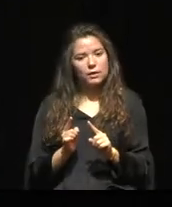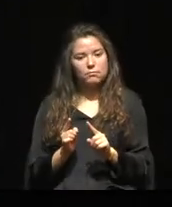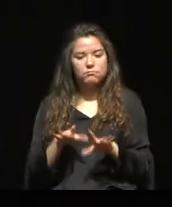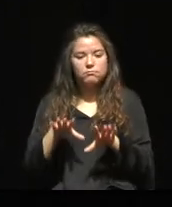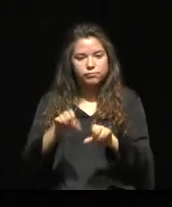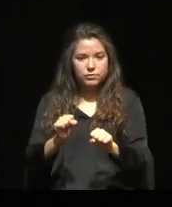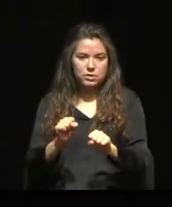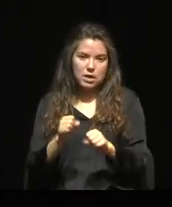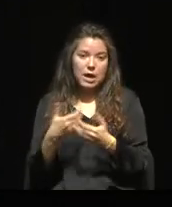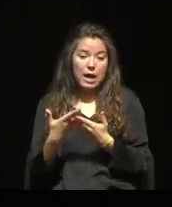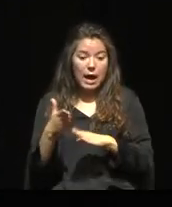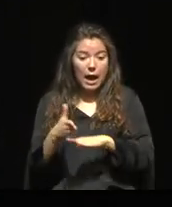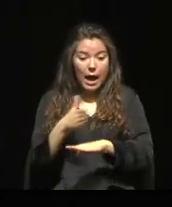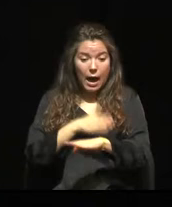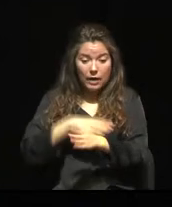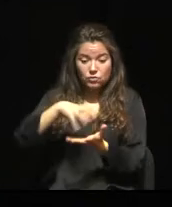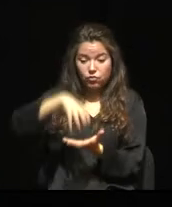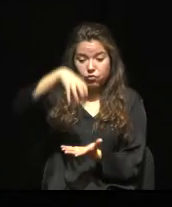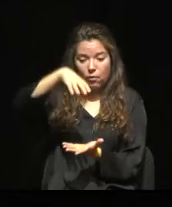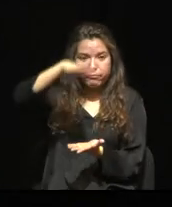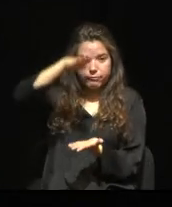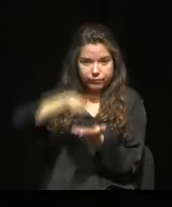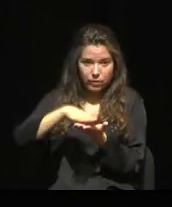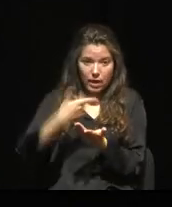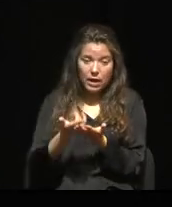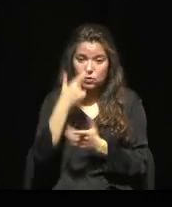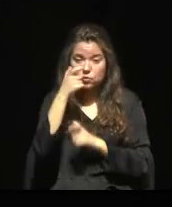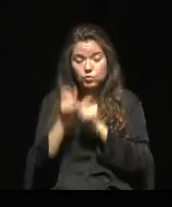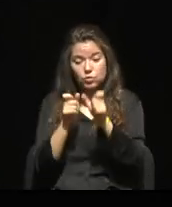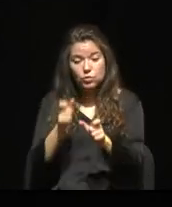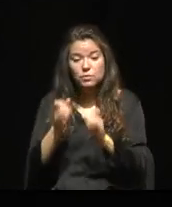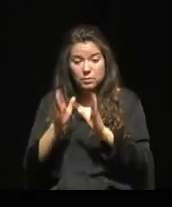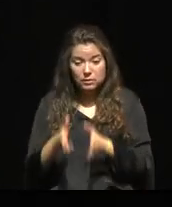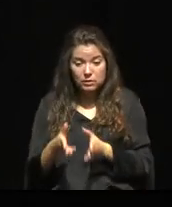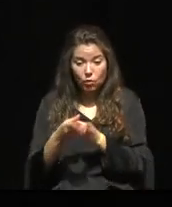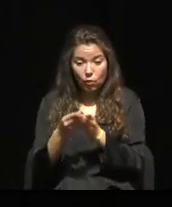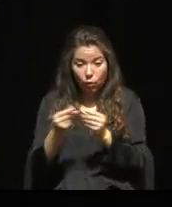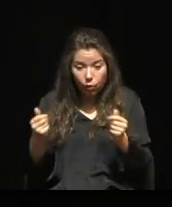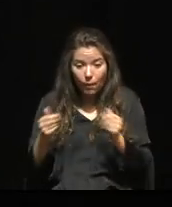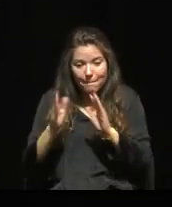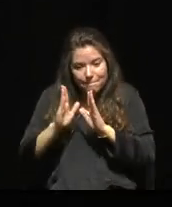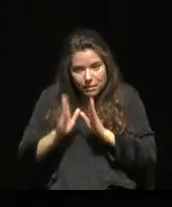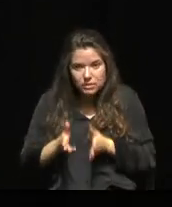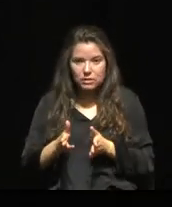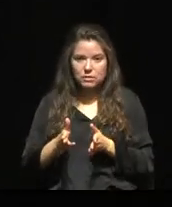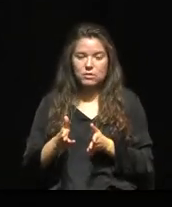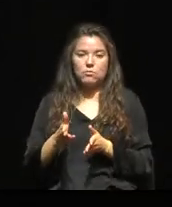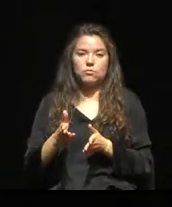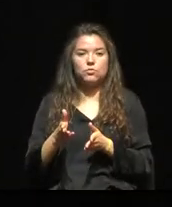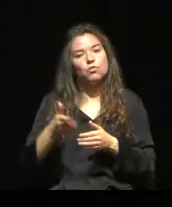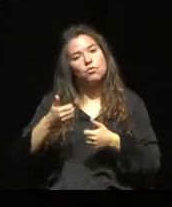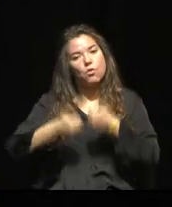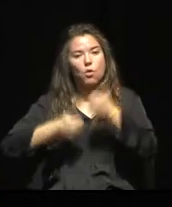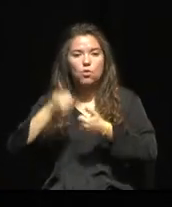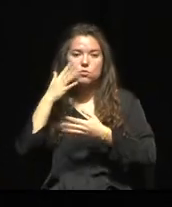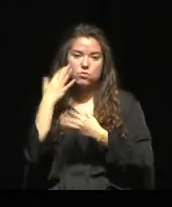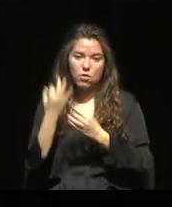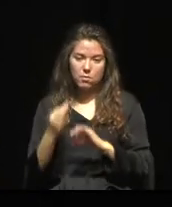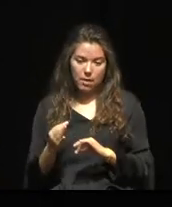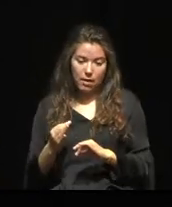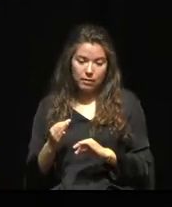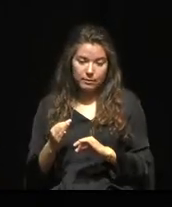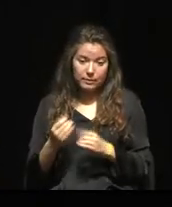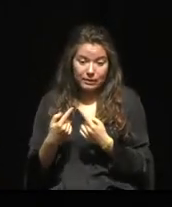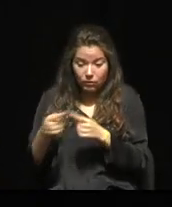ocupadas antes que o prédio caia Estas pessoas precisam de uma solução fora do regime normal dos concursos